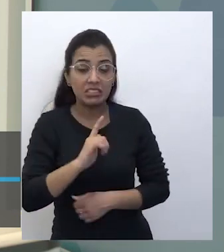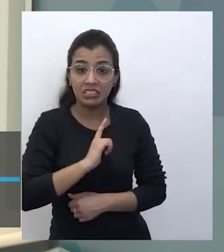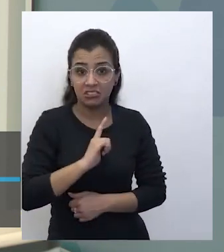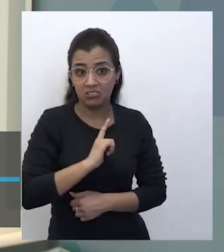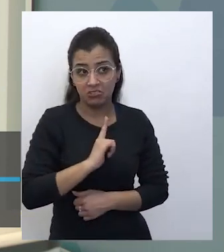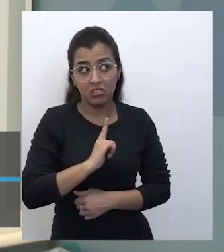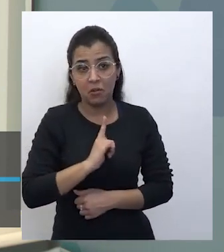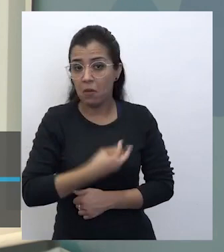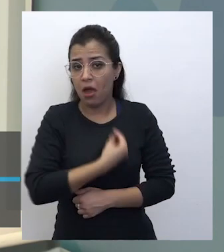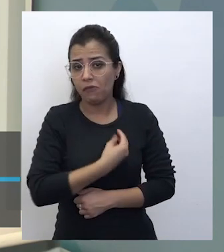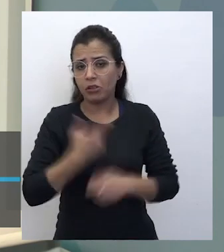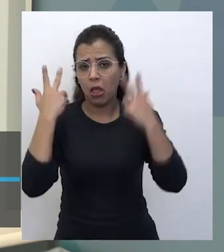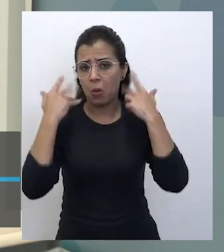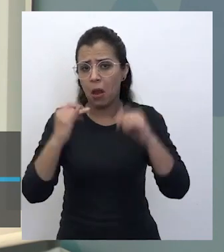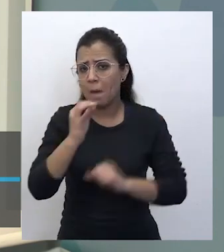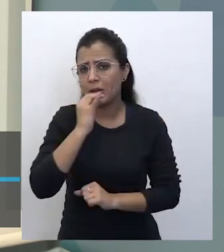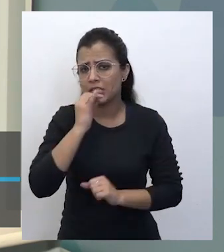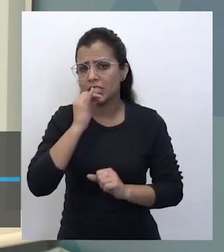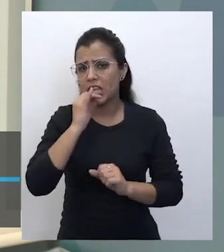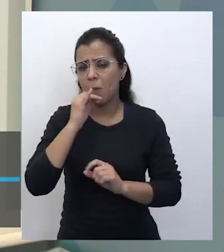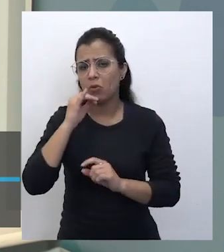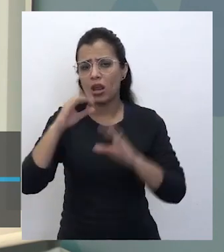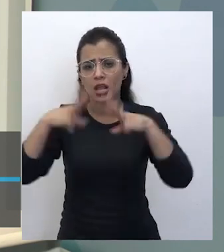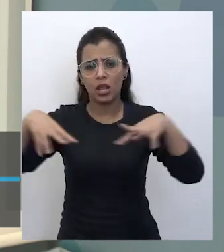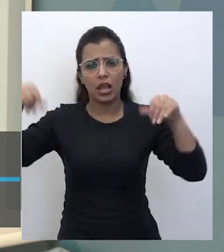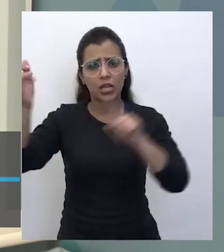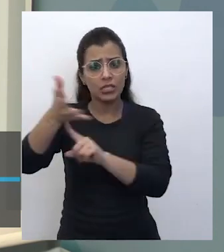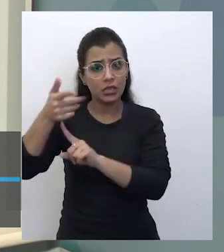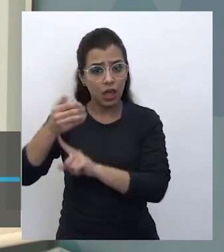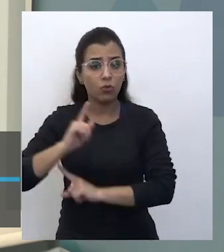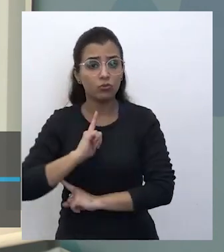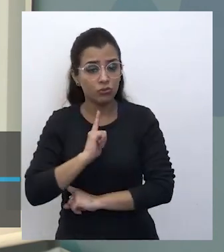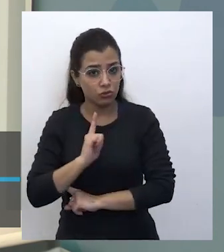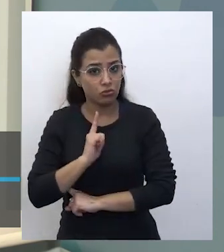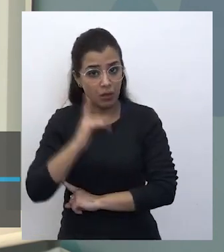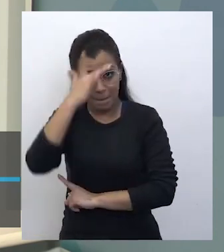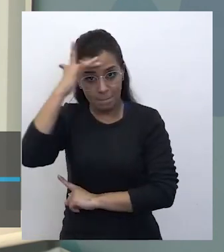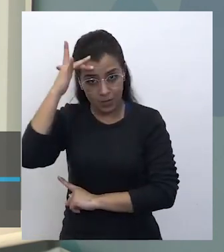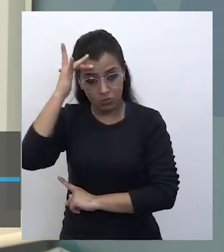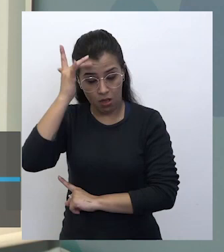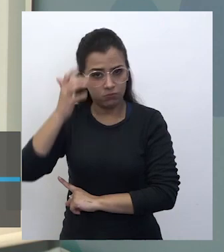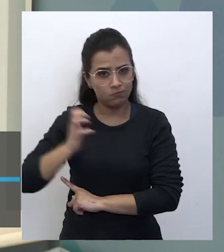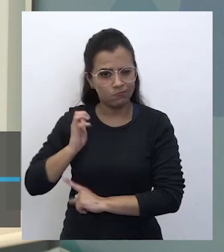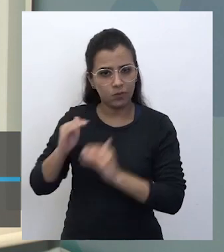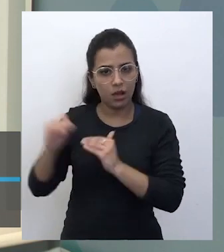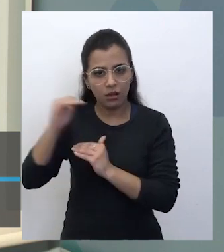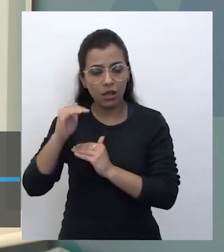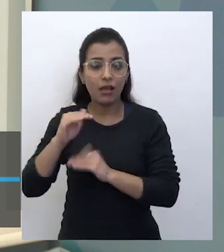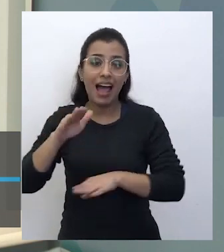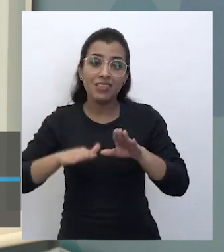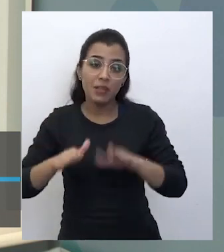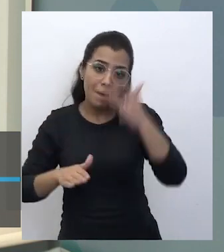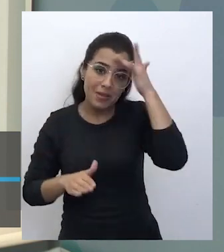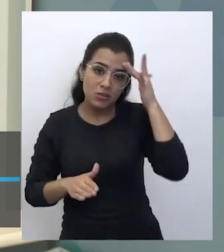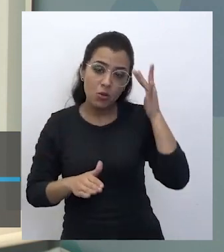viviam em castelos, né? Em alguns castelos, mesmo sabendo que alguns castelos da Idade Média tinham, todos eles tinham bem menos recursos que a